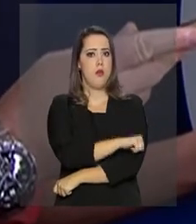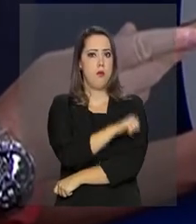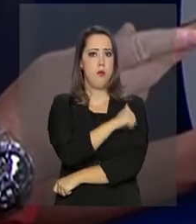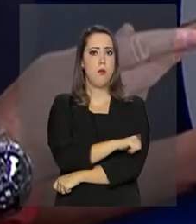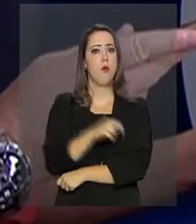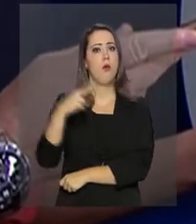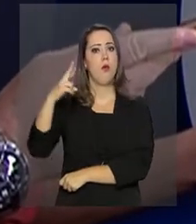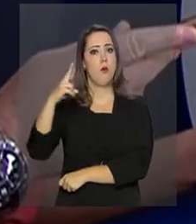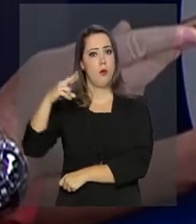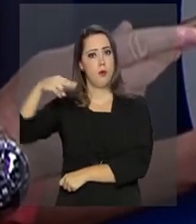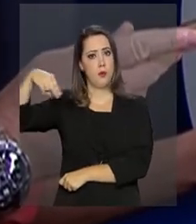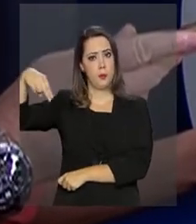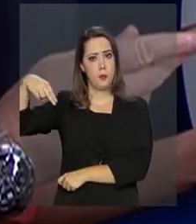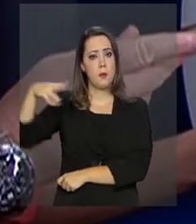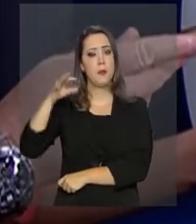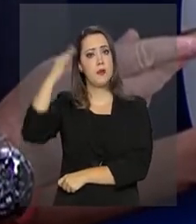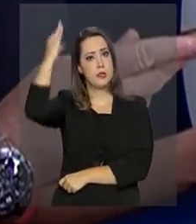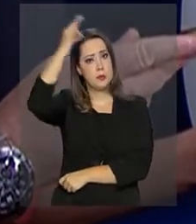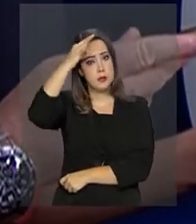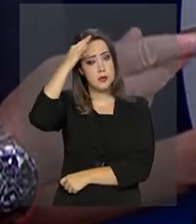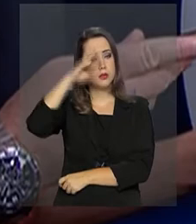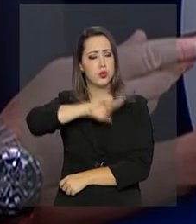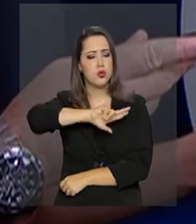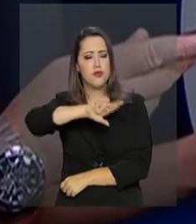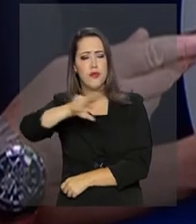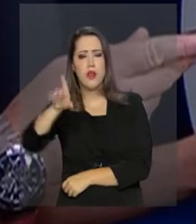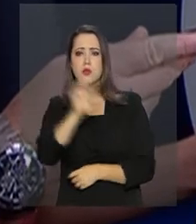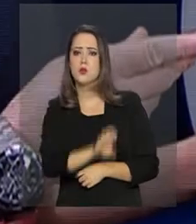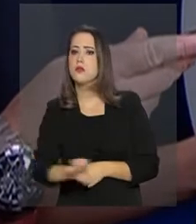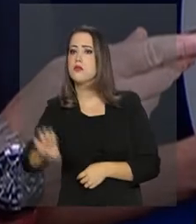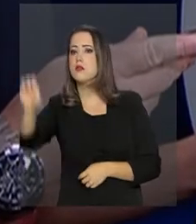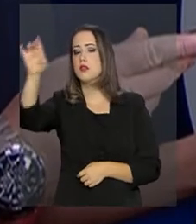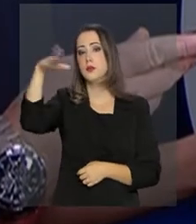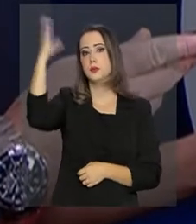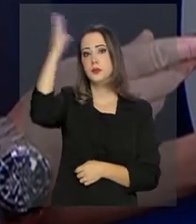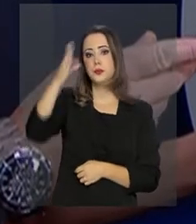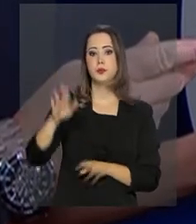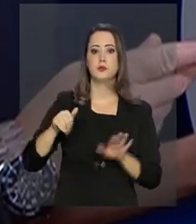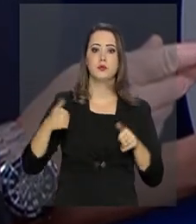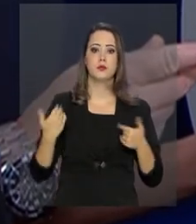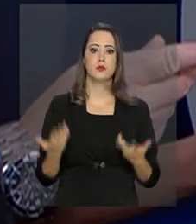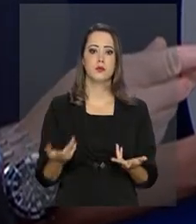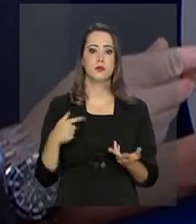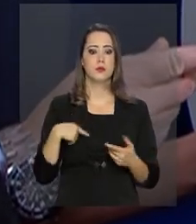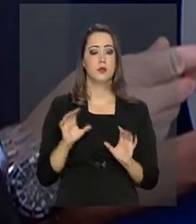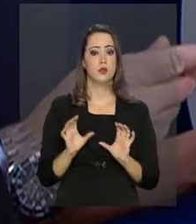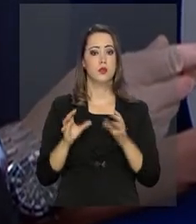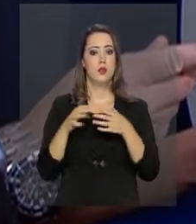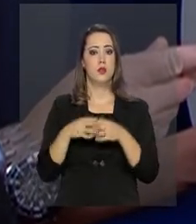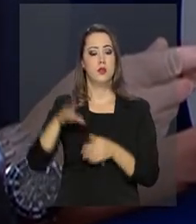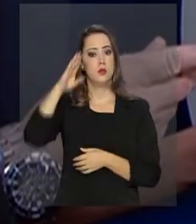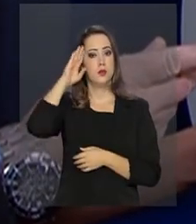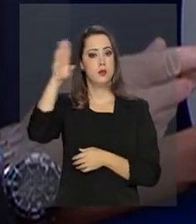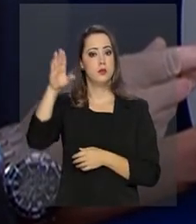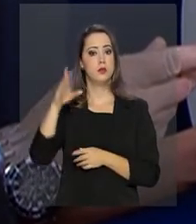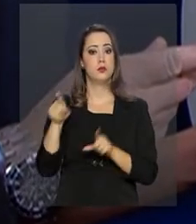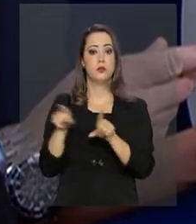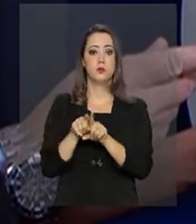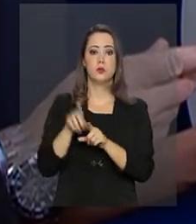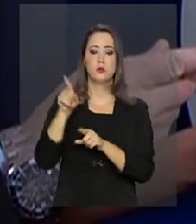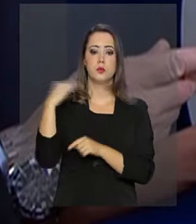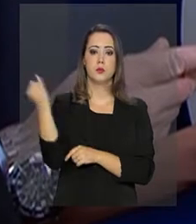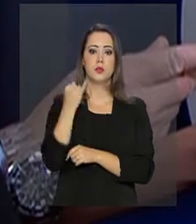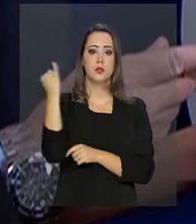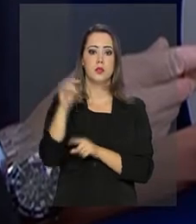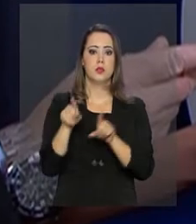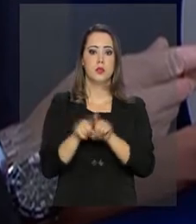Grande do Norte, assim no Espírito Santo e em vários estados brasileiros. Portanto, as Forças Armadas têm tido um papel